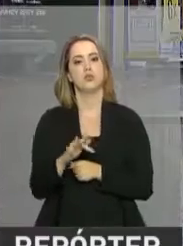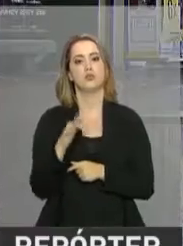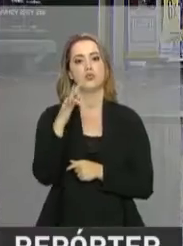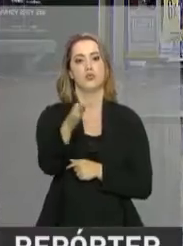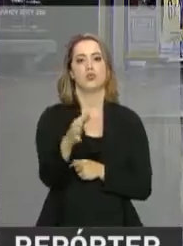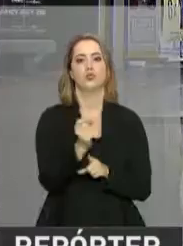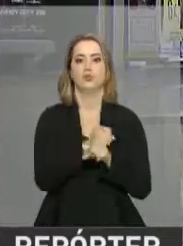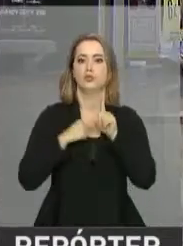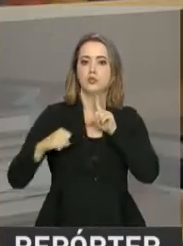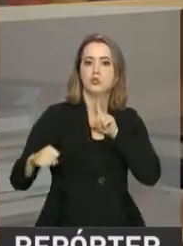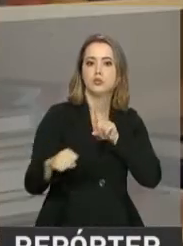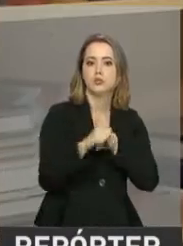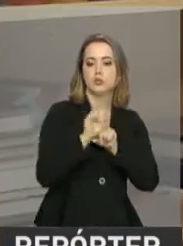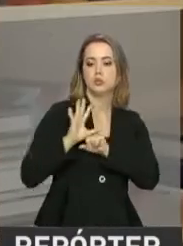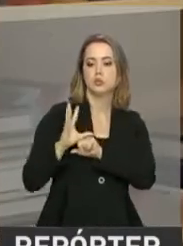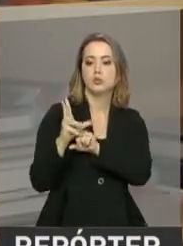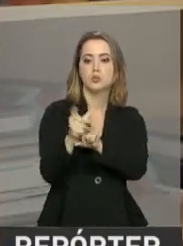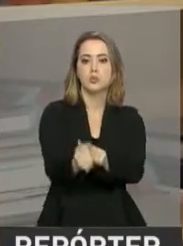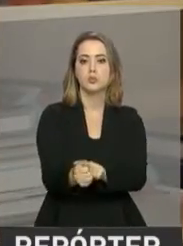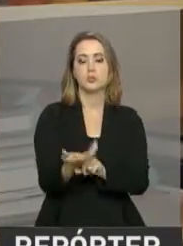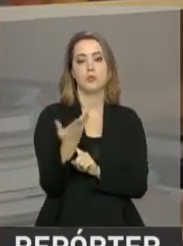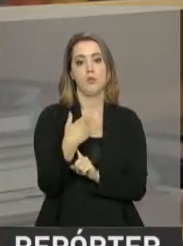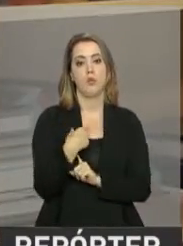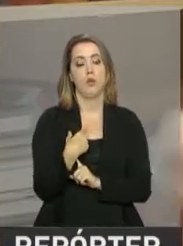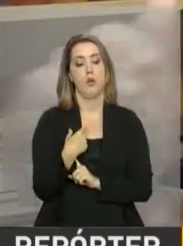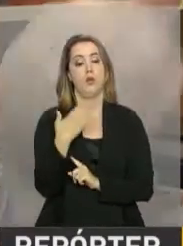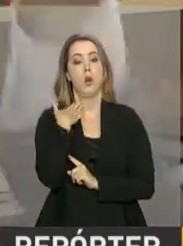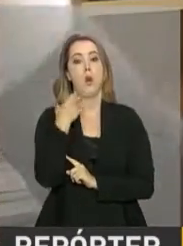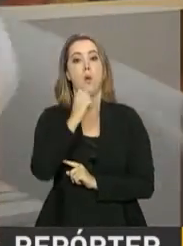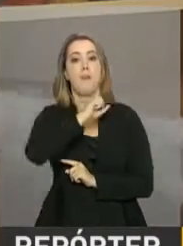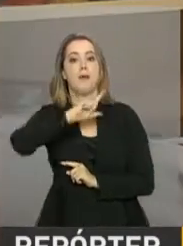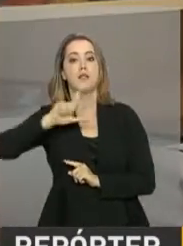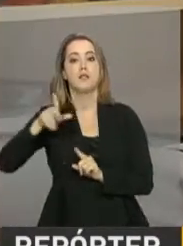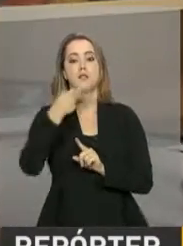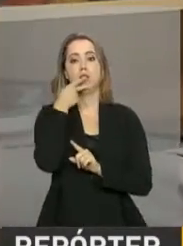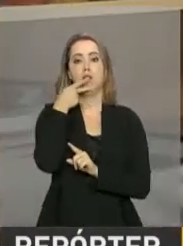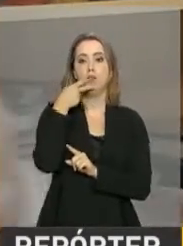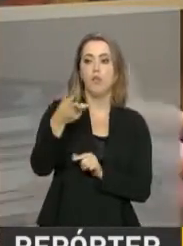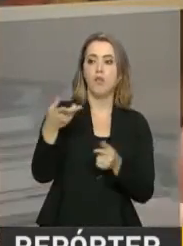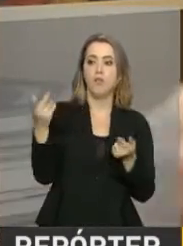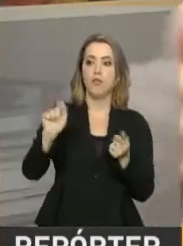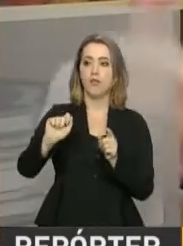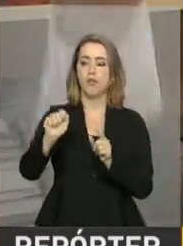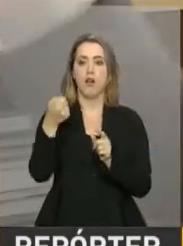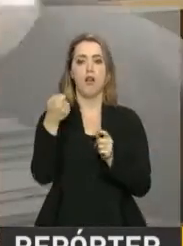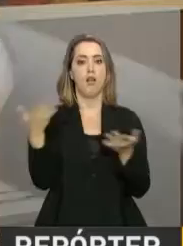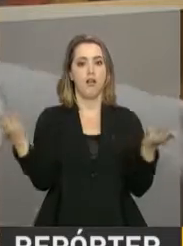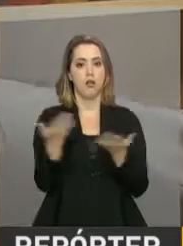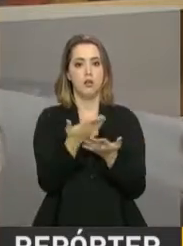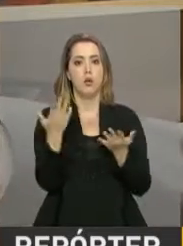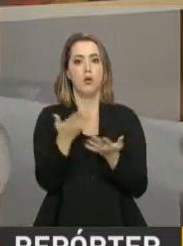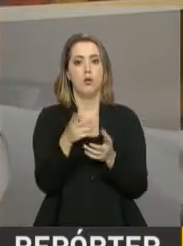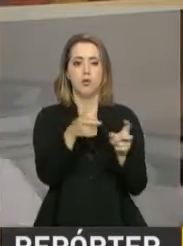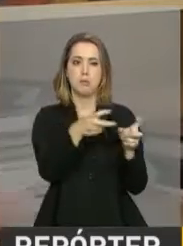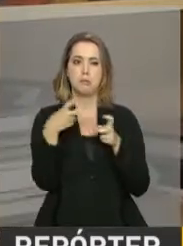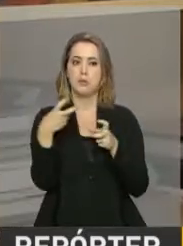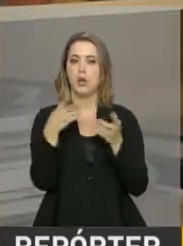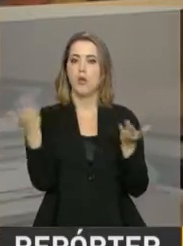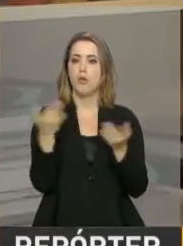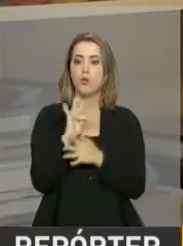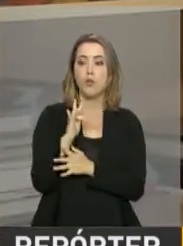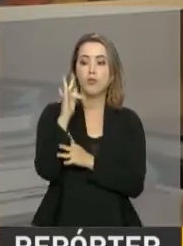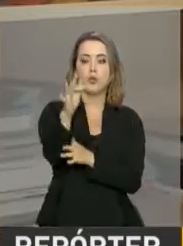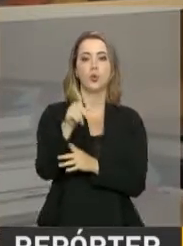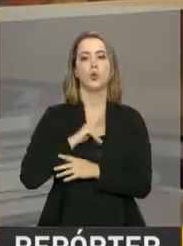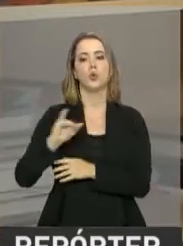toda a sociedade é o banco central sinalizando olha vamos a partir de agora vamos começar com o pé no futuro uma